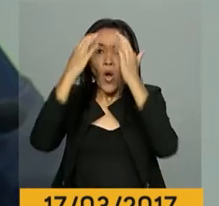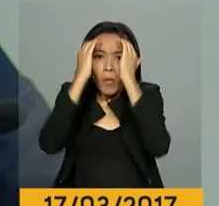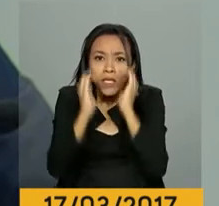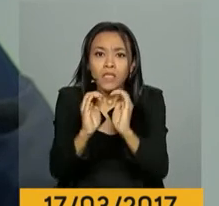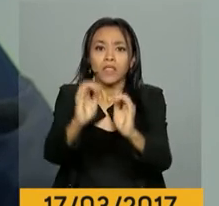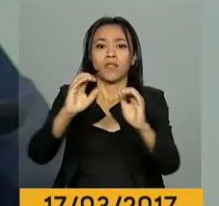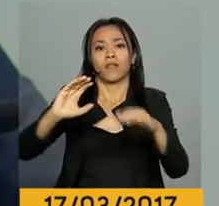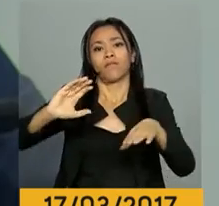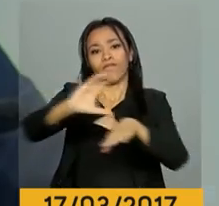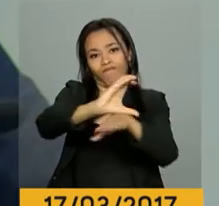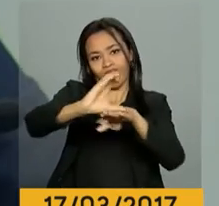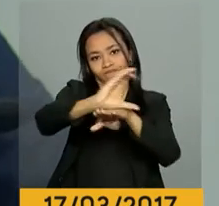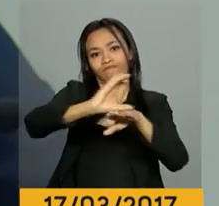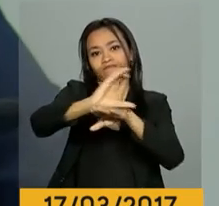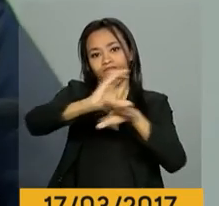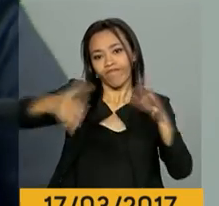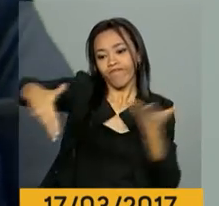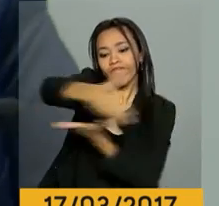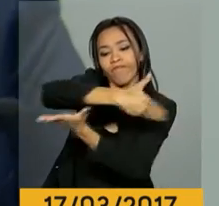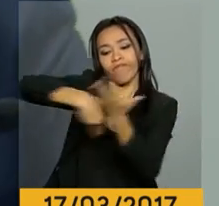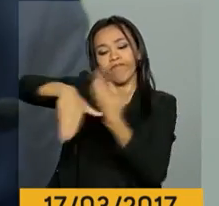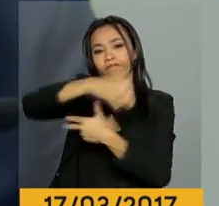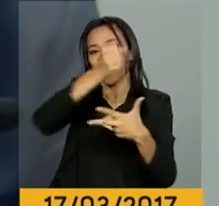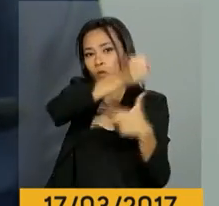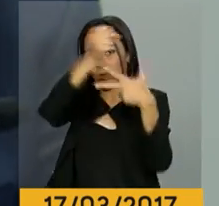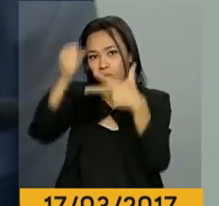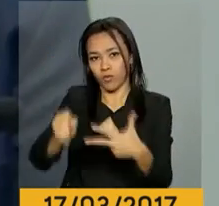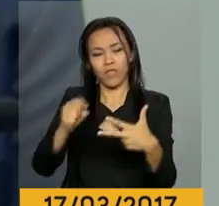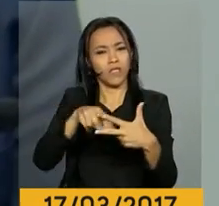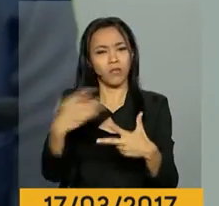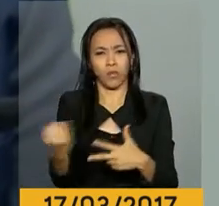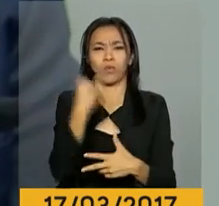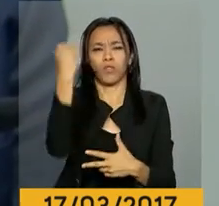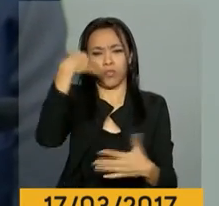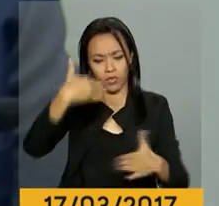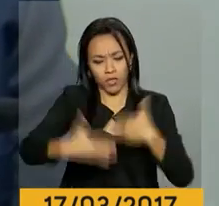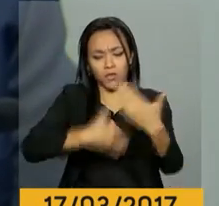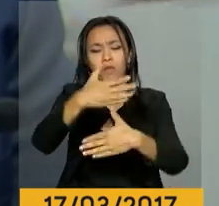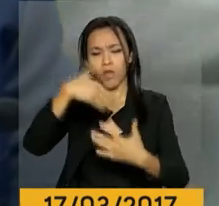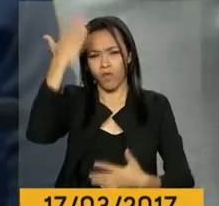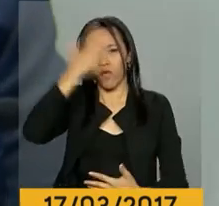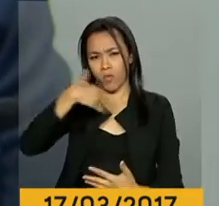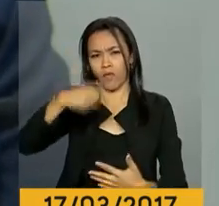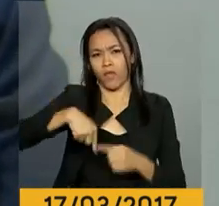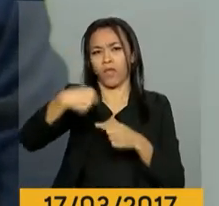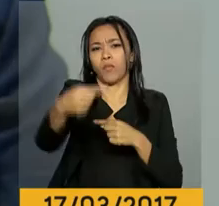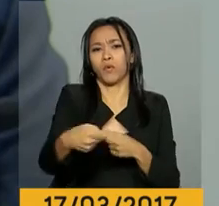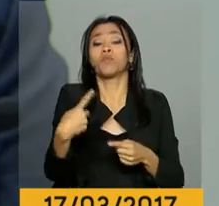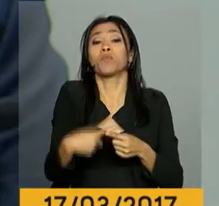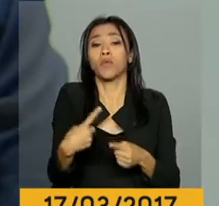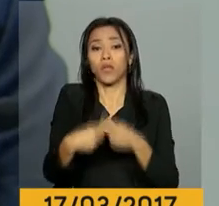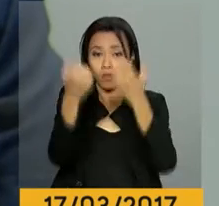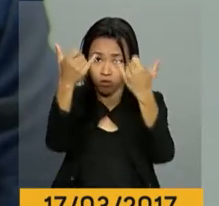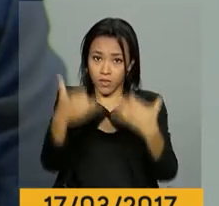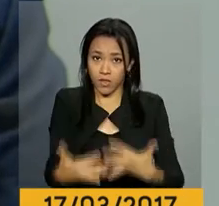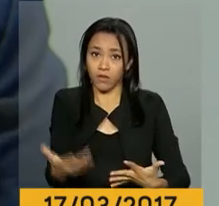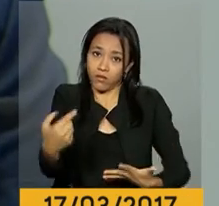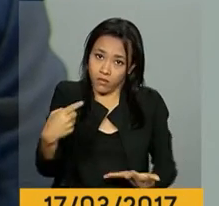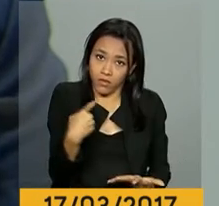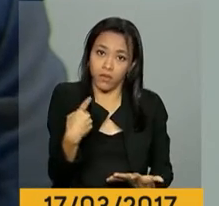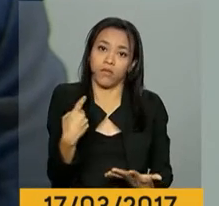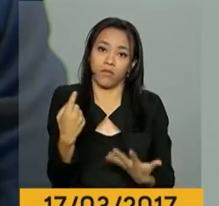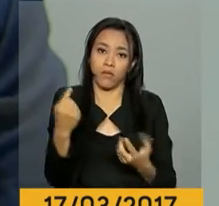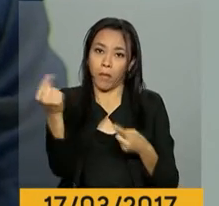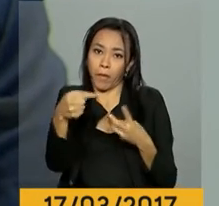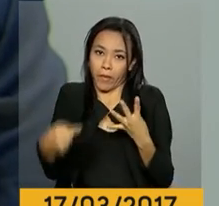é uma coisa fundamental para o desenvolvimento. E vou mostrar logo mais adiante por que é que eu estou mencionando